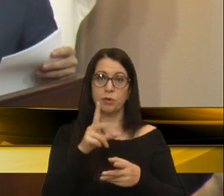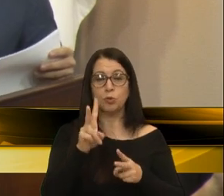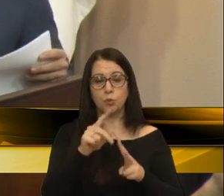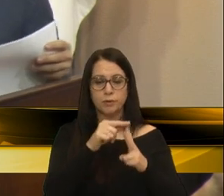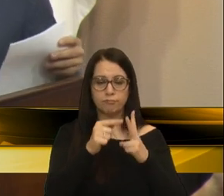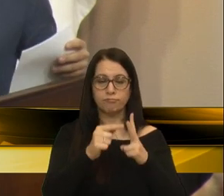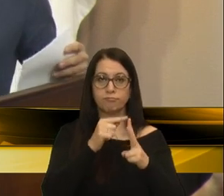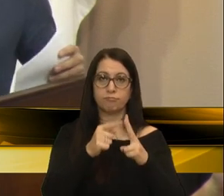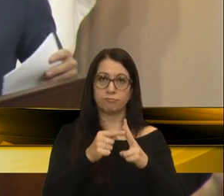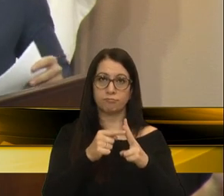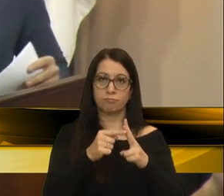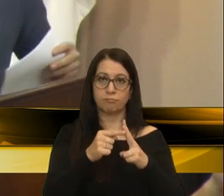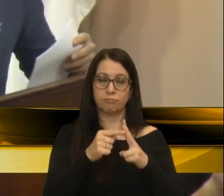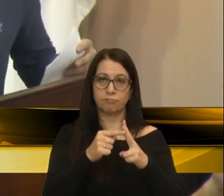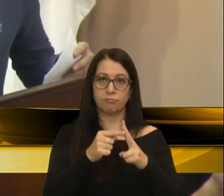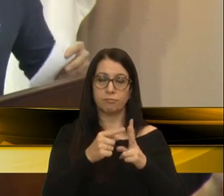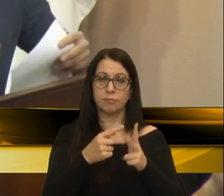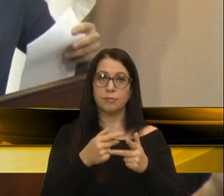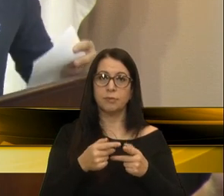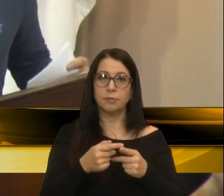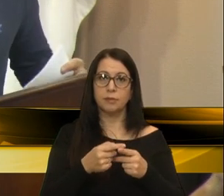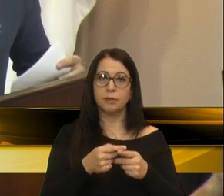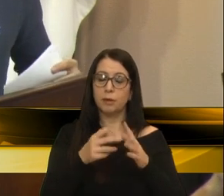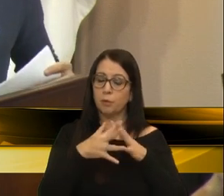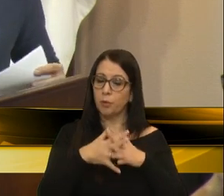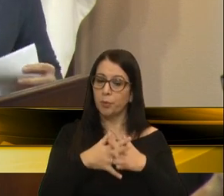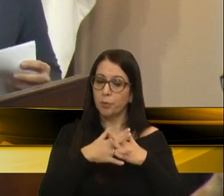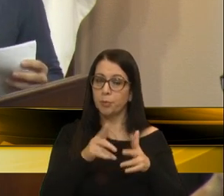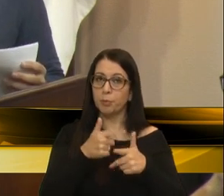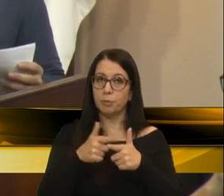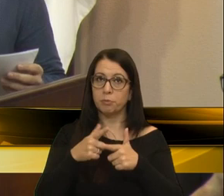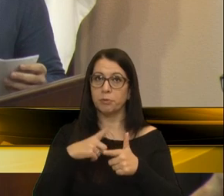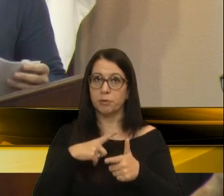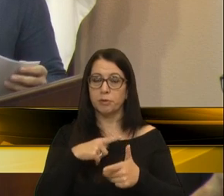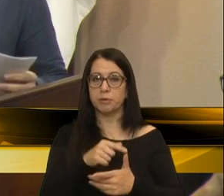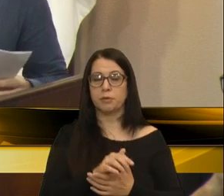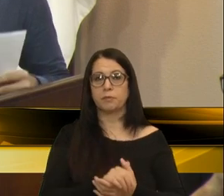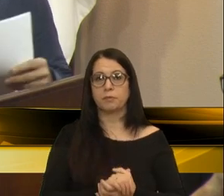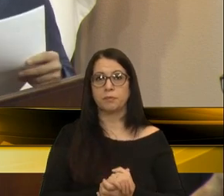motivos, a situação caótica que hoje vive